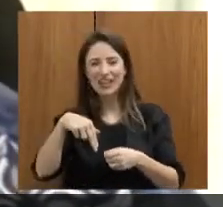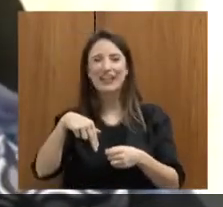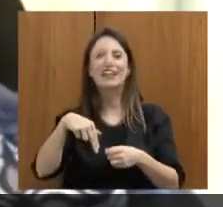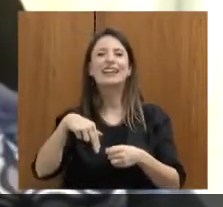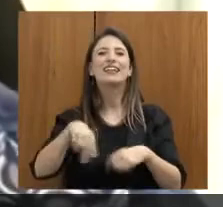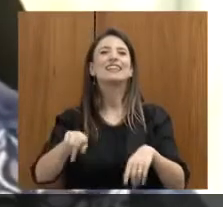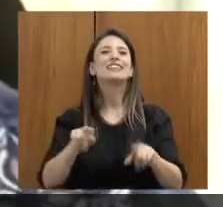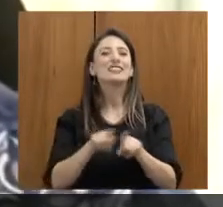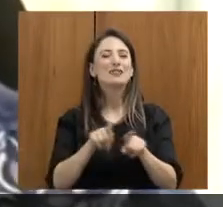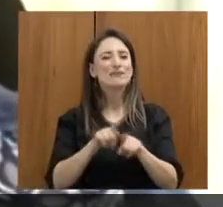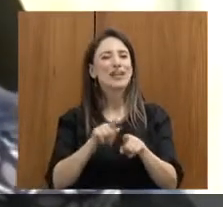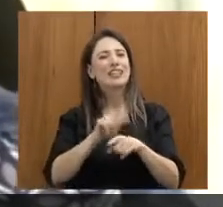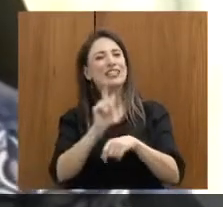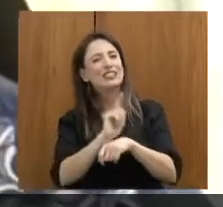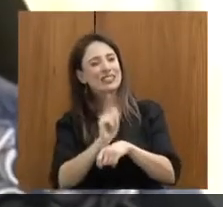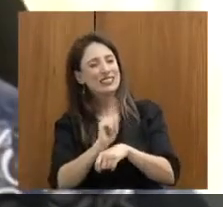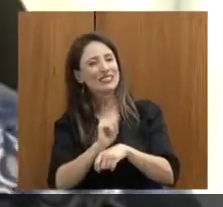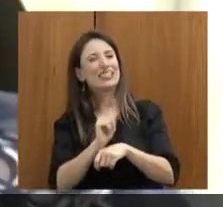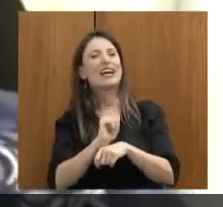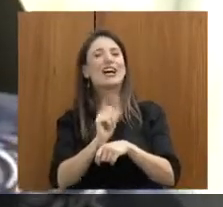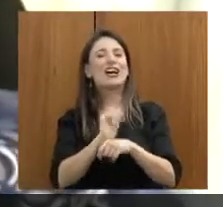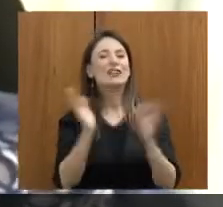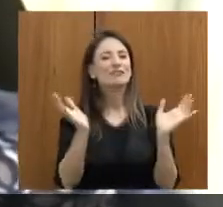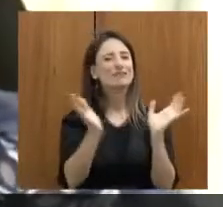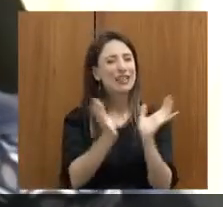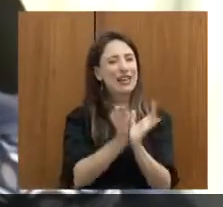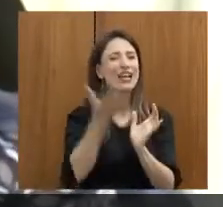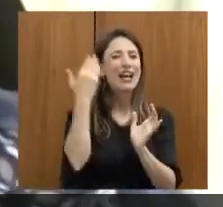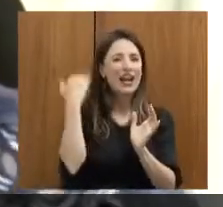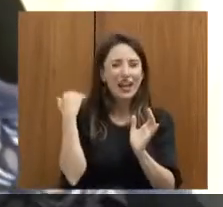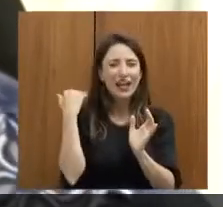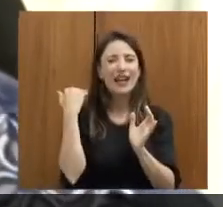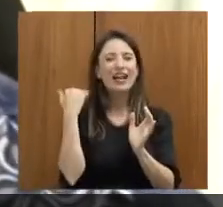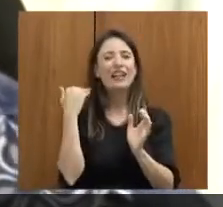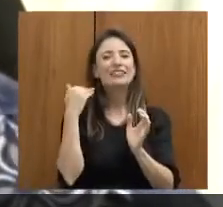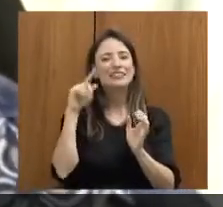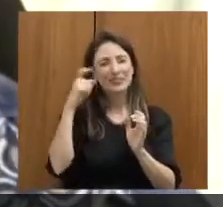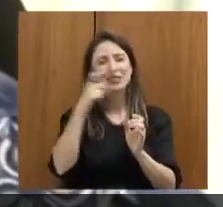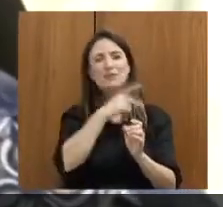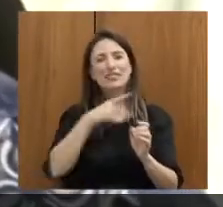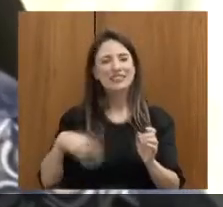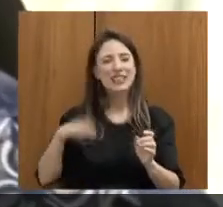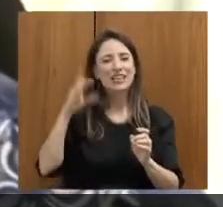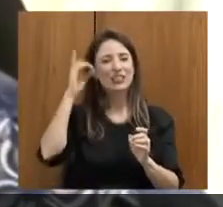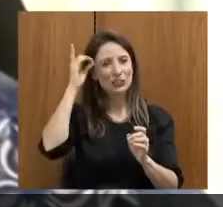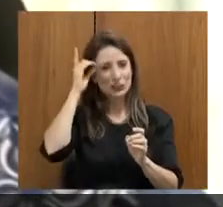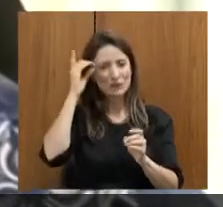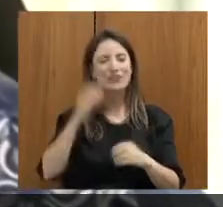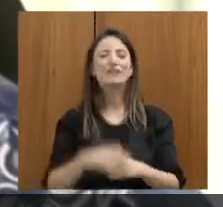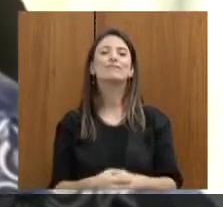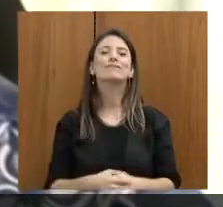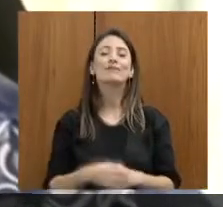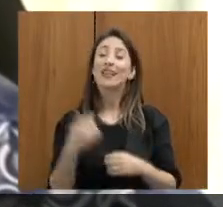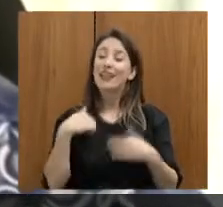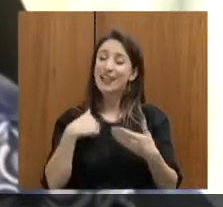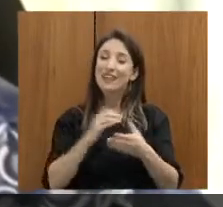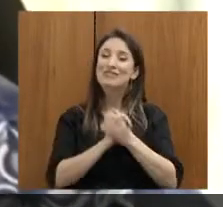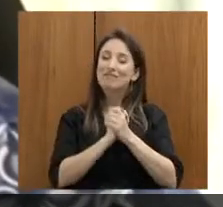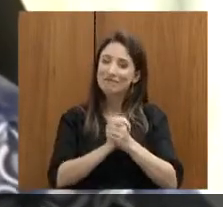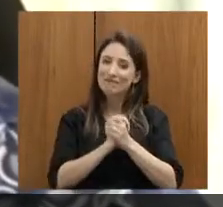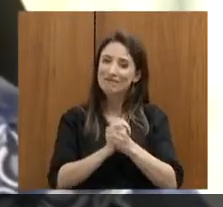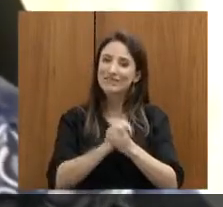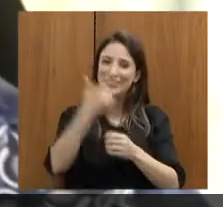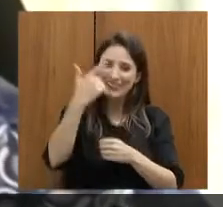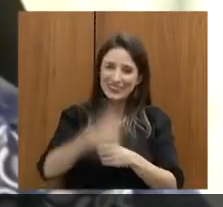Luiza bairros da presidência Dilma Rousseff em qual parabenizo mais uma vez